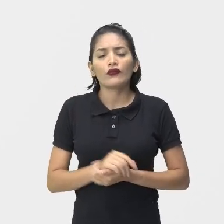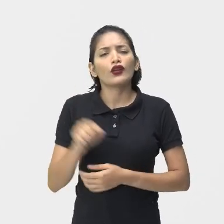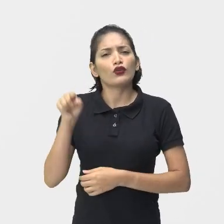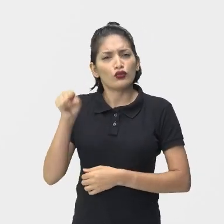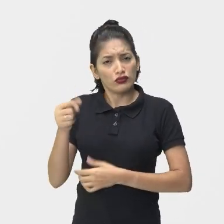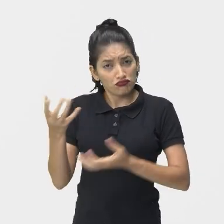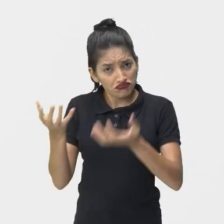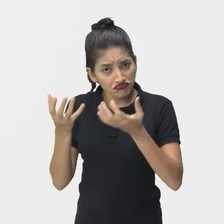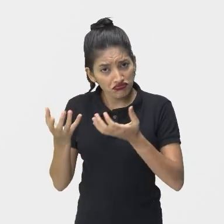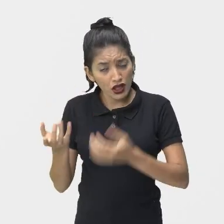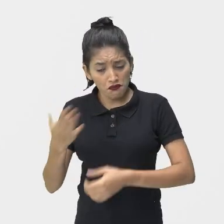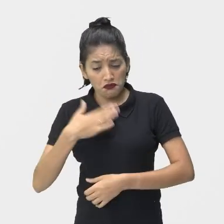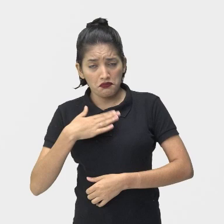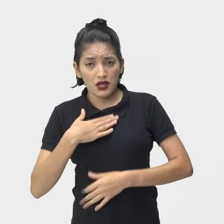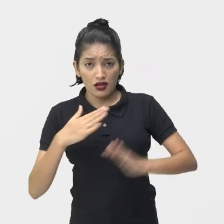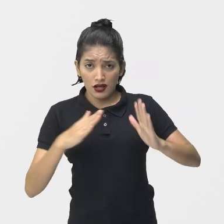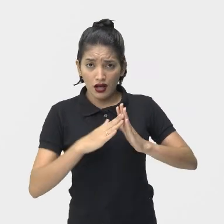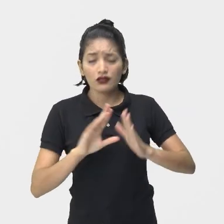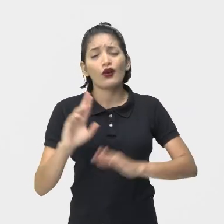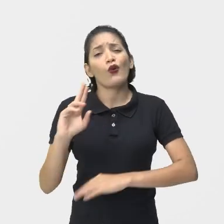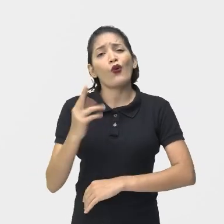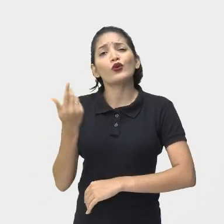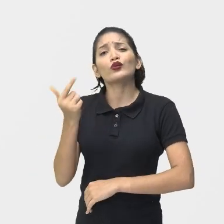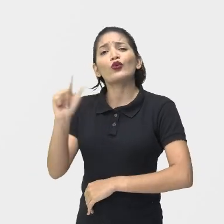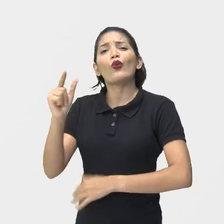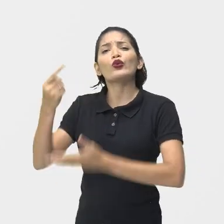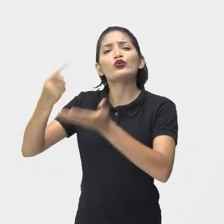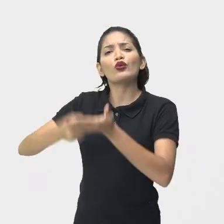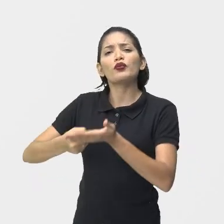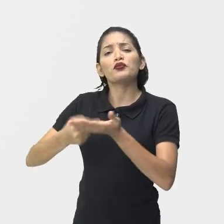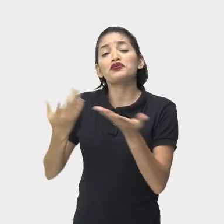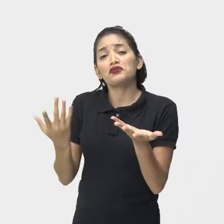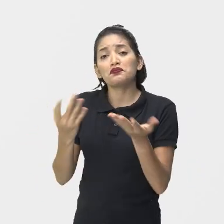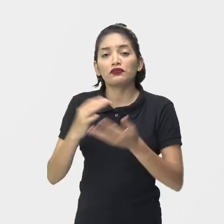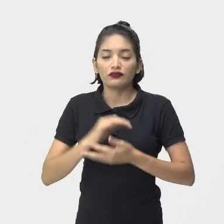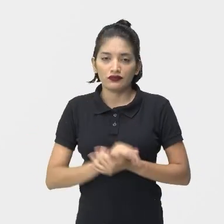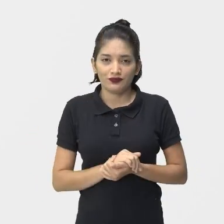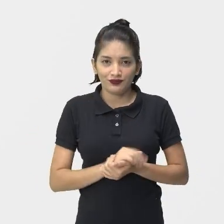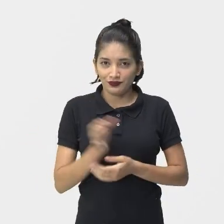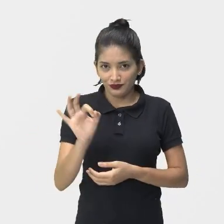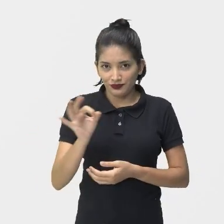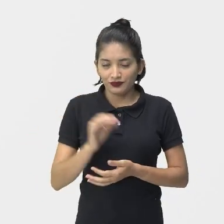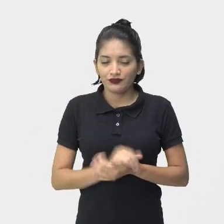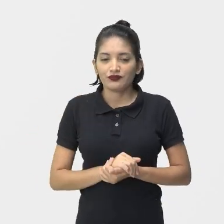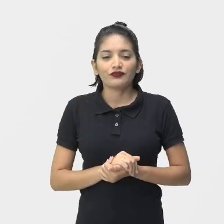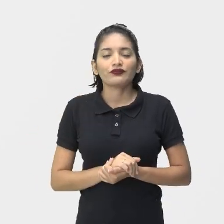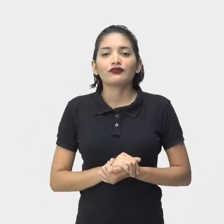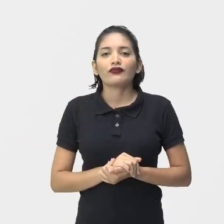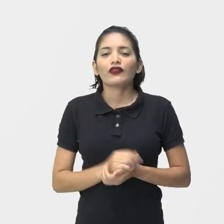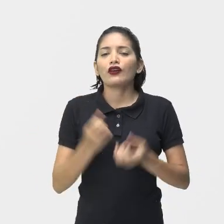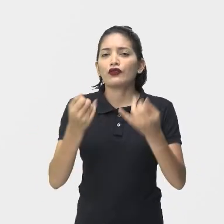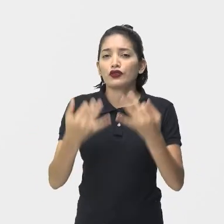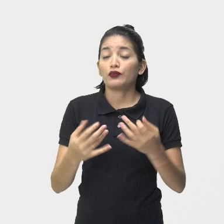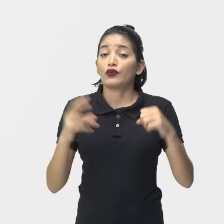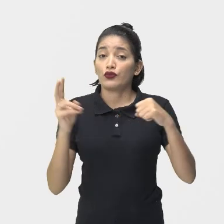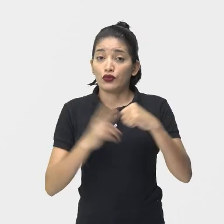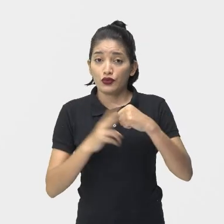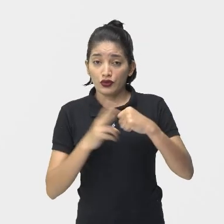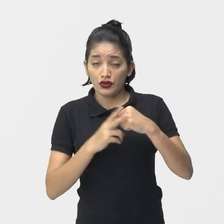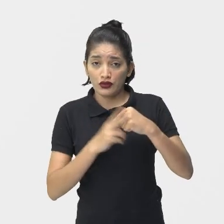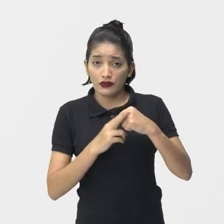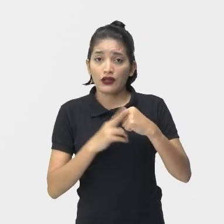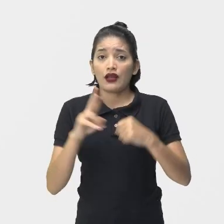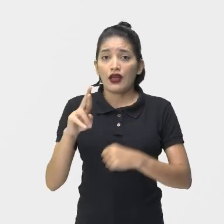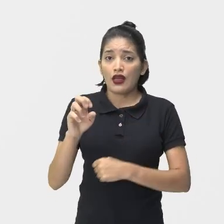né? Queres vir à minha casa ou terás outras obrigações, tá certo? Então trabalhamos aqui tanto os verbos